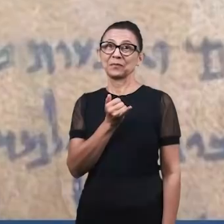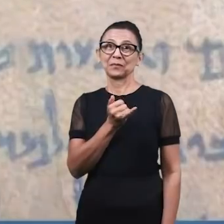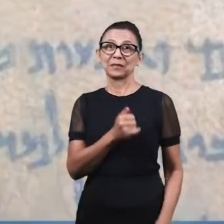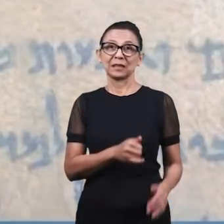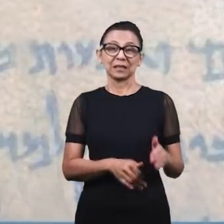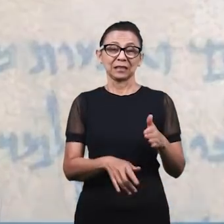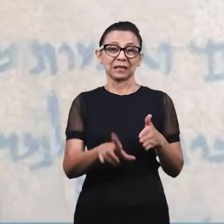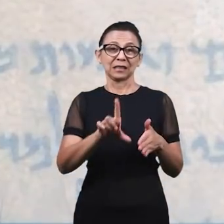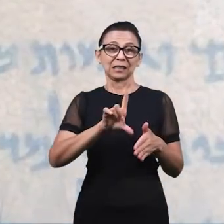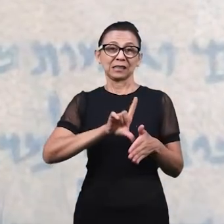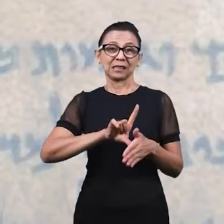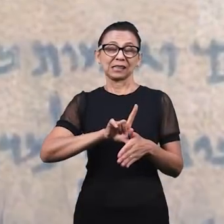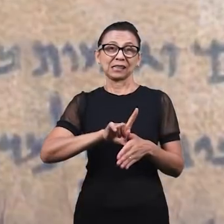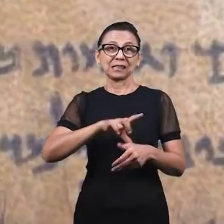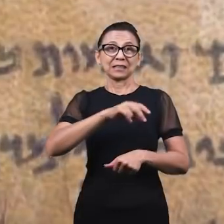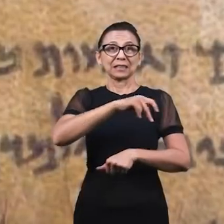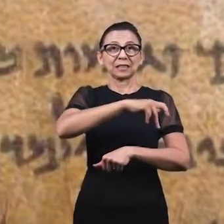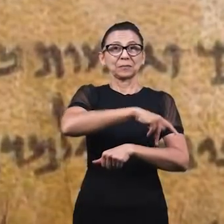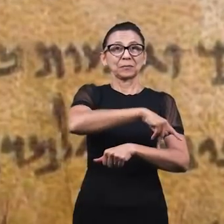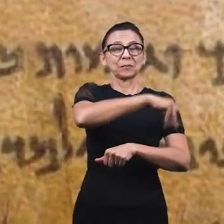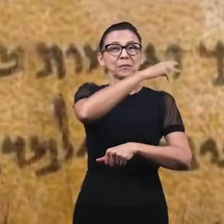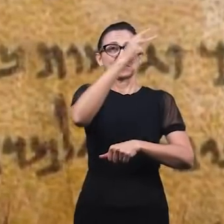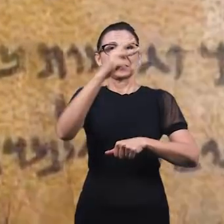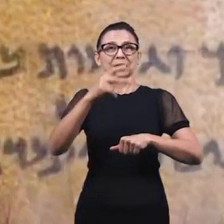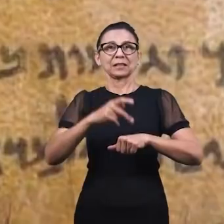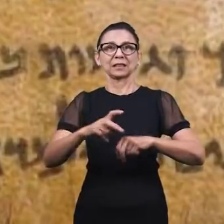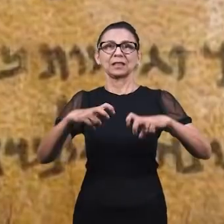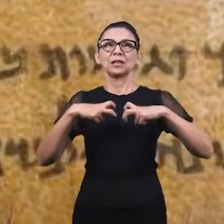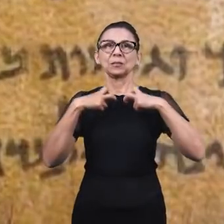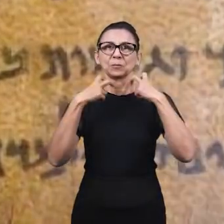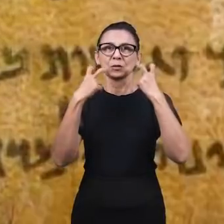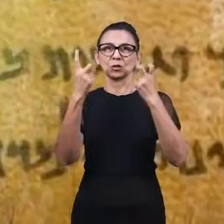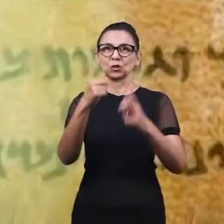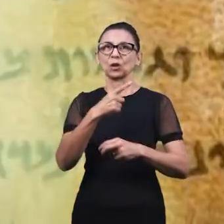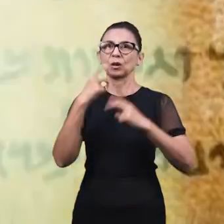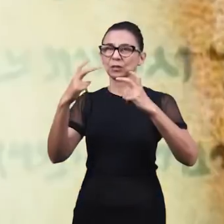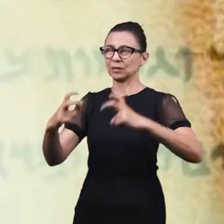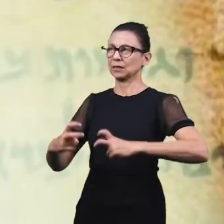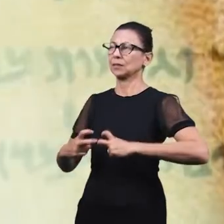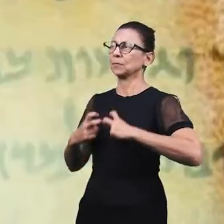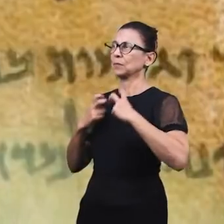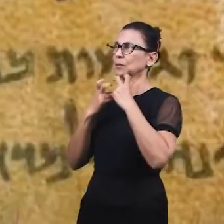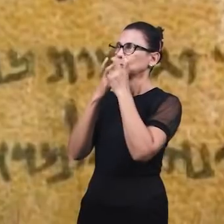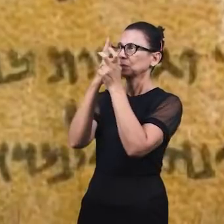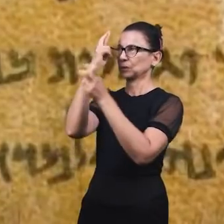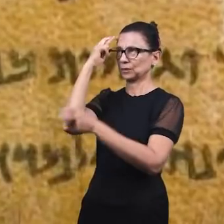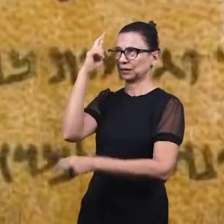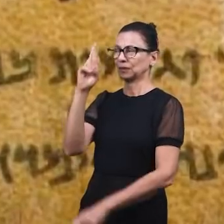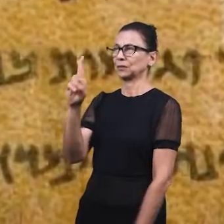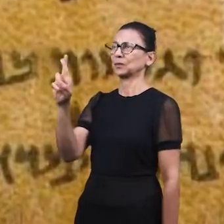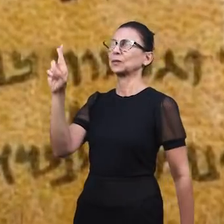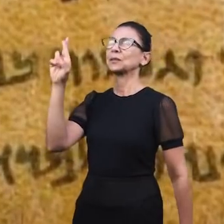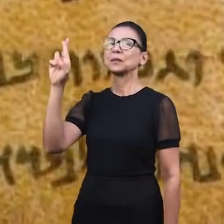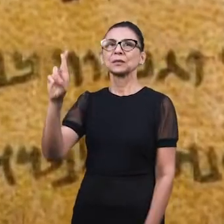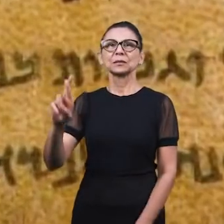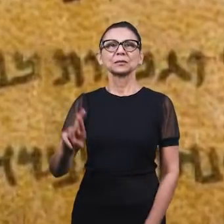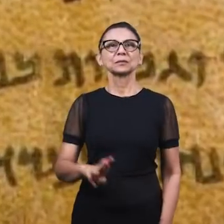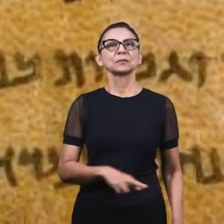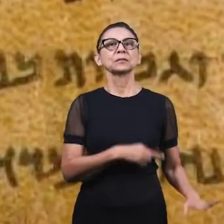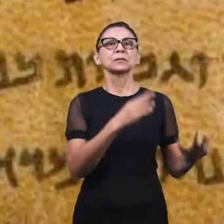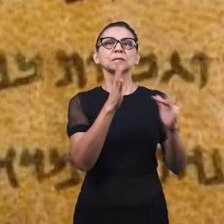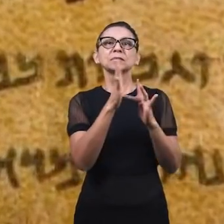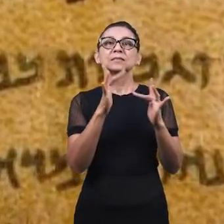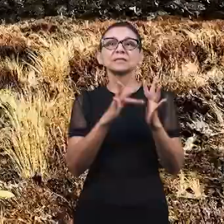falou, antes que as pedras clamem, nós clamamos ao